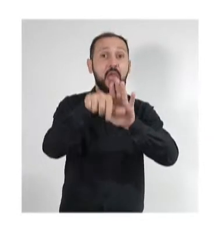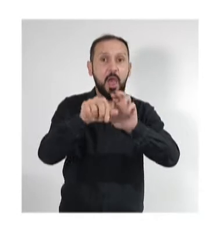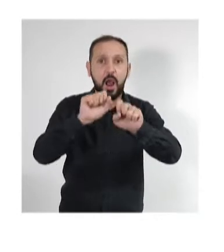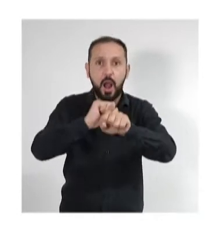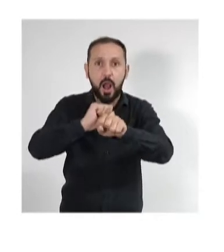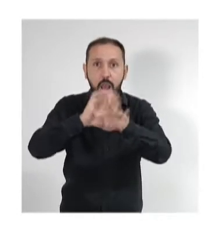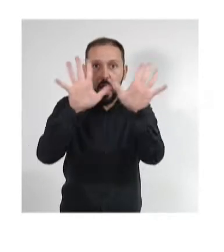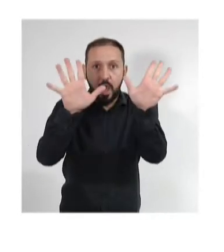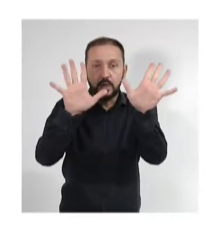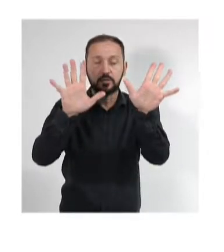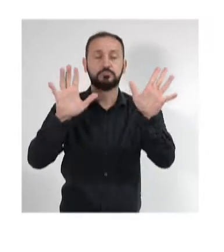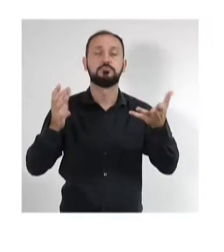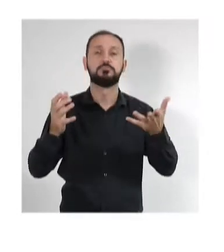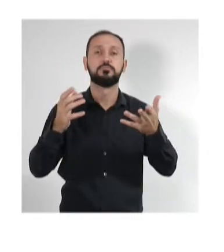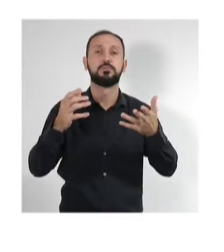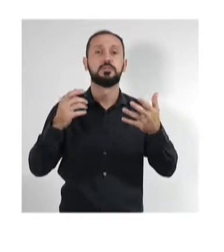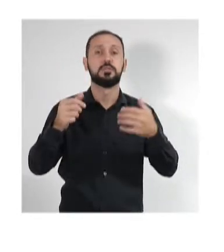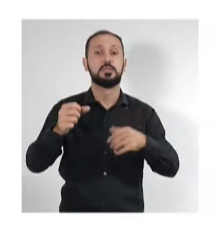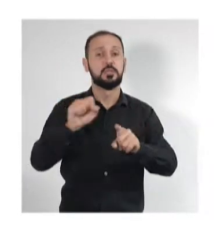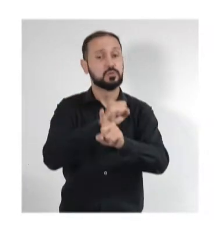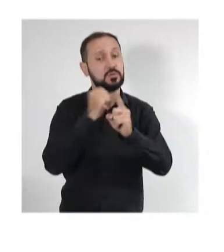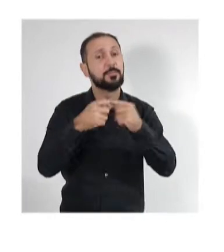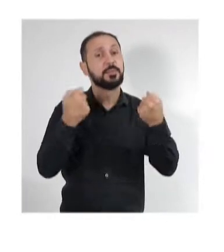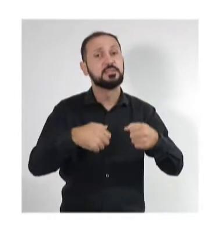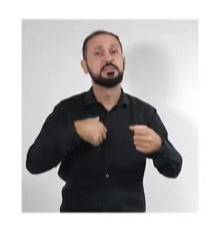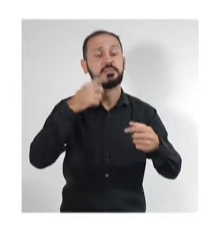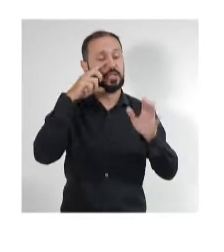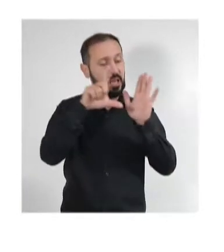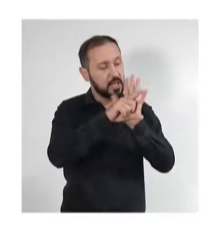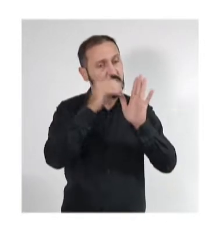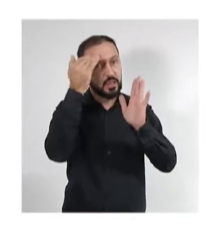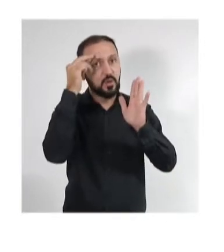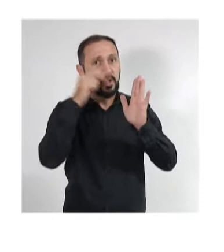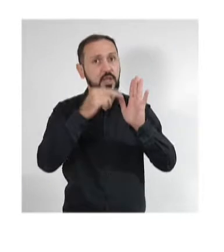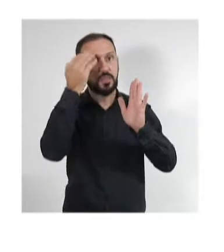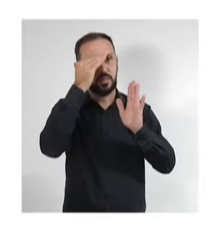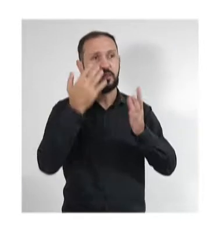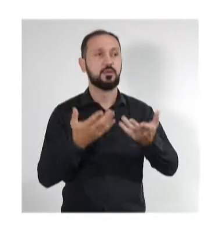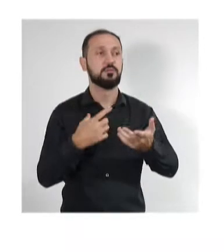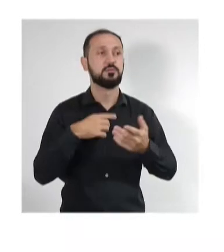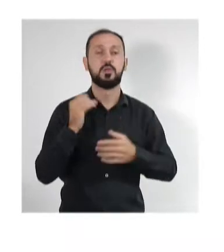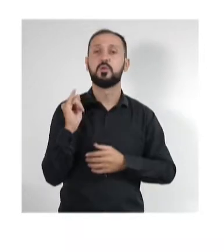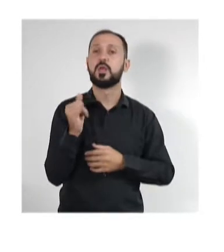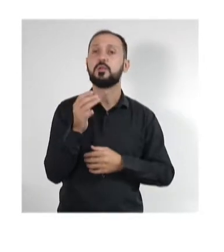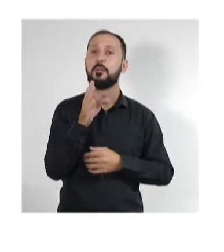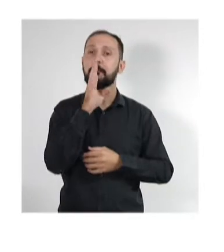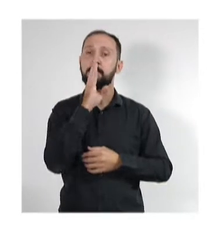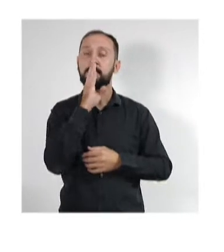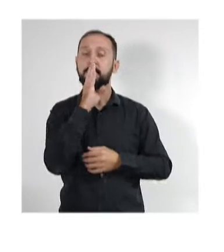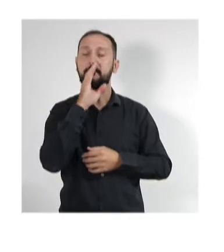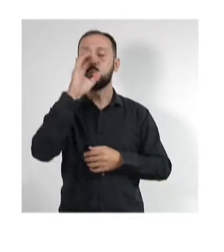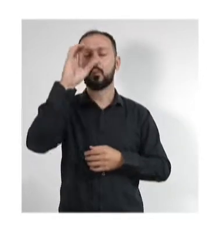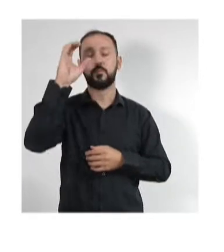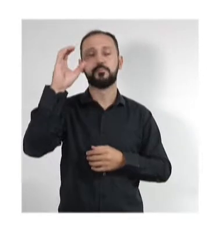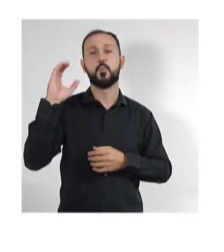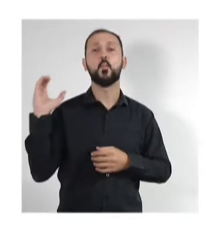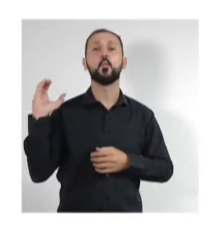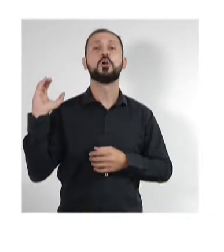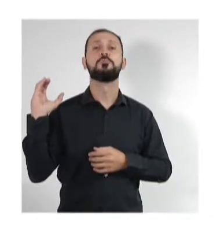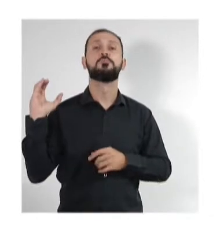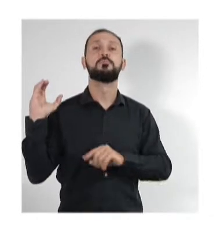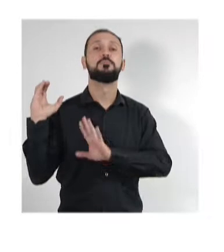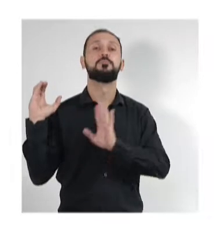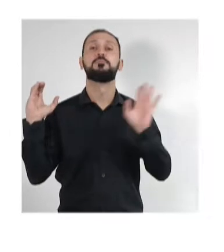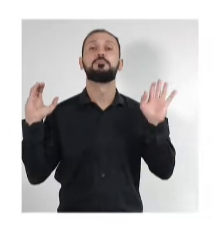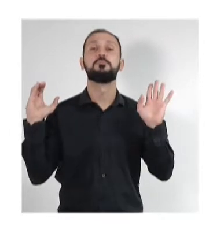clara, e a sociedade precisa entender a lei. Em seguida, a gente tem o dado anônimo, que em direito a gente chama de data